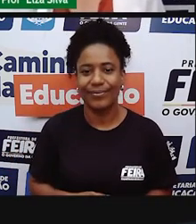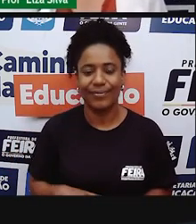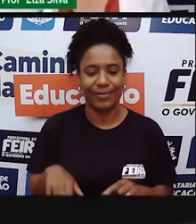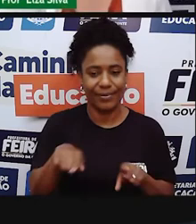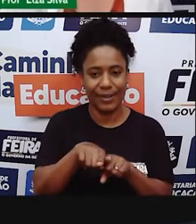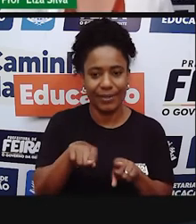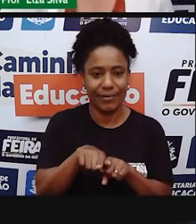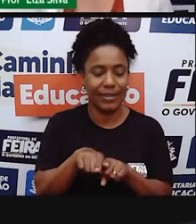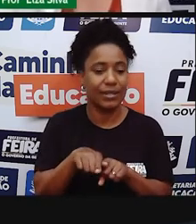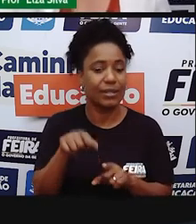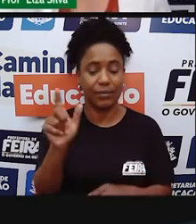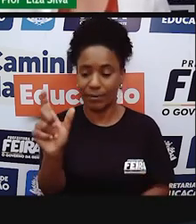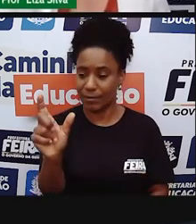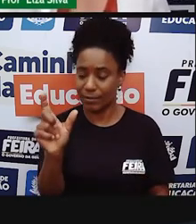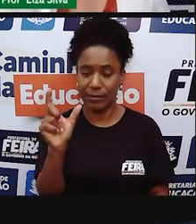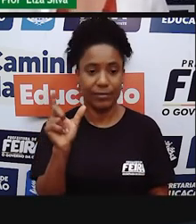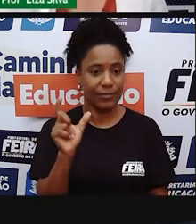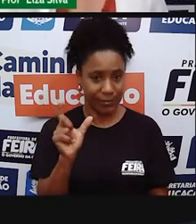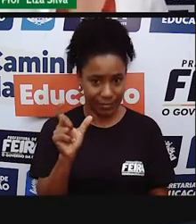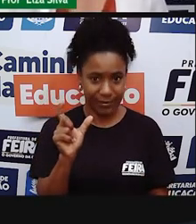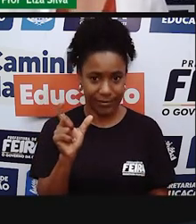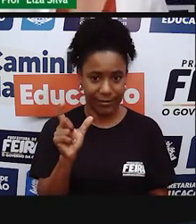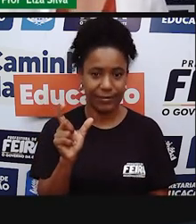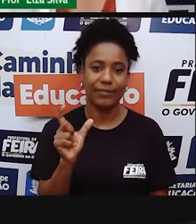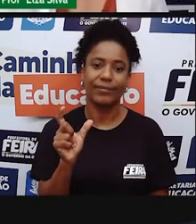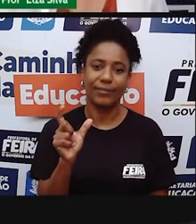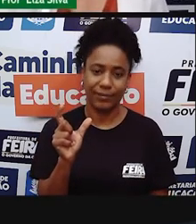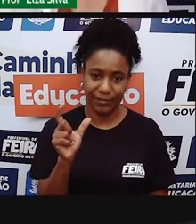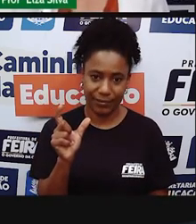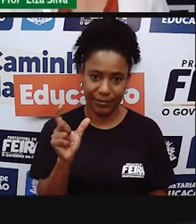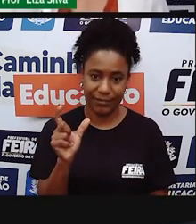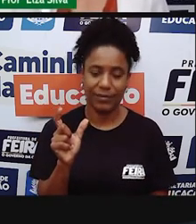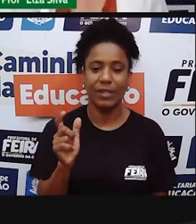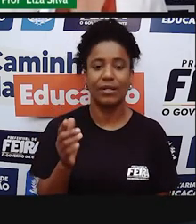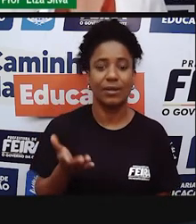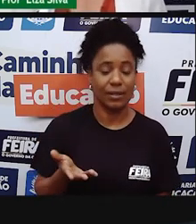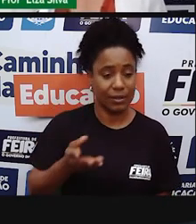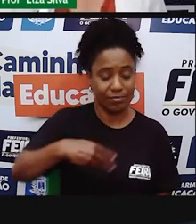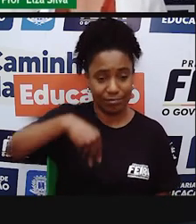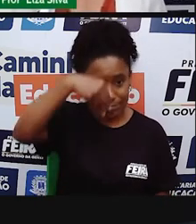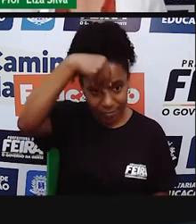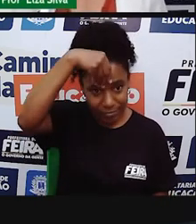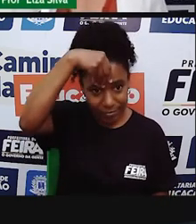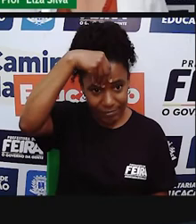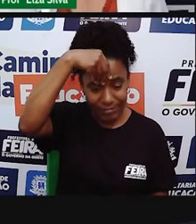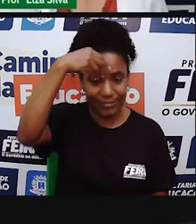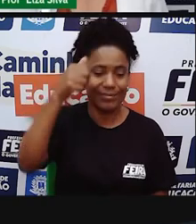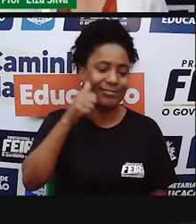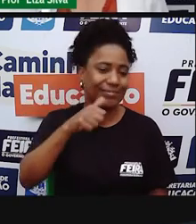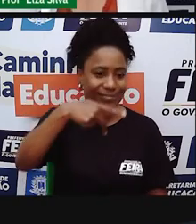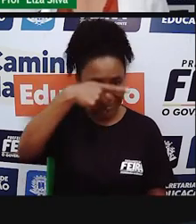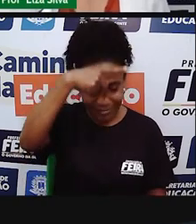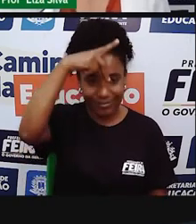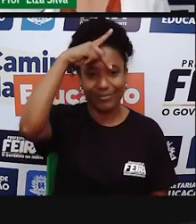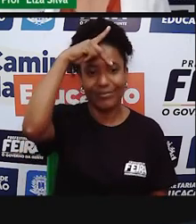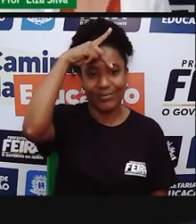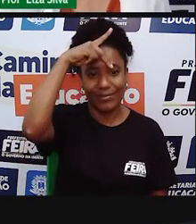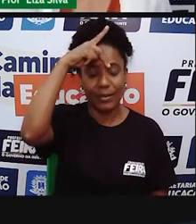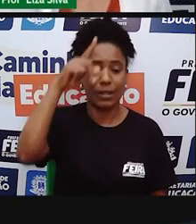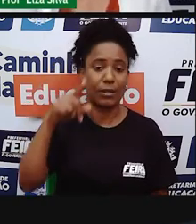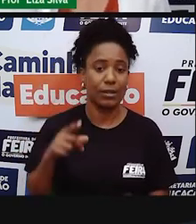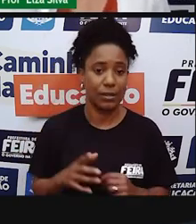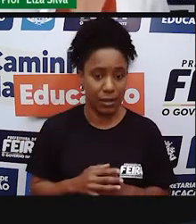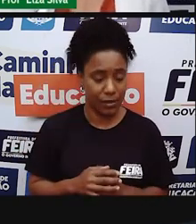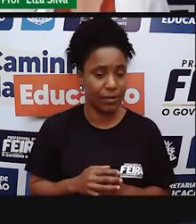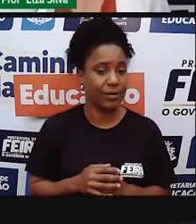as expressões godfather, que é padrinho, godmother, madrinha, porque também na